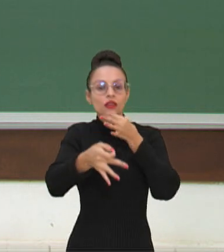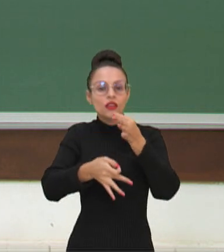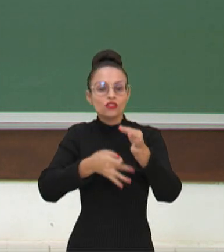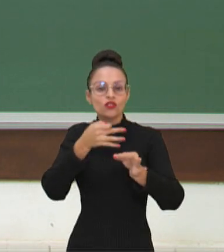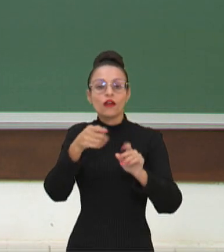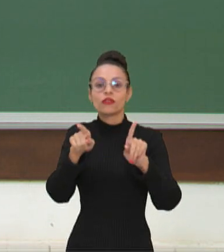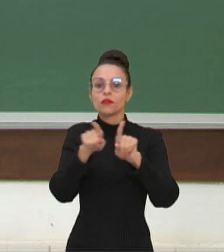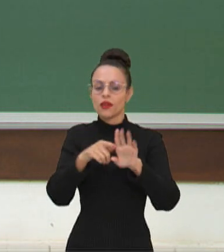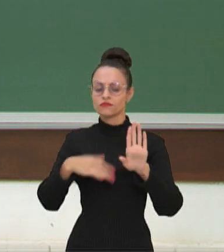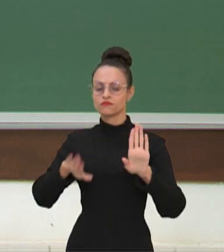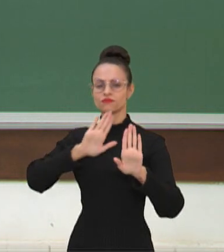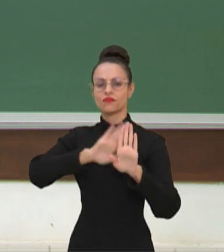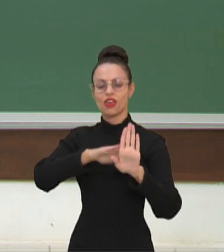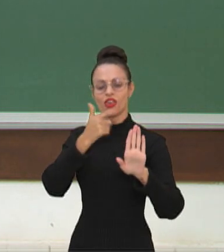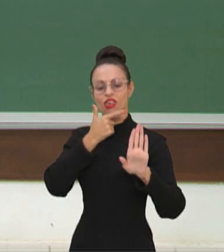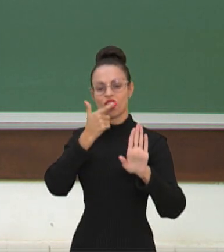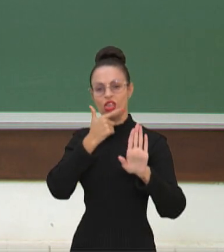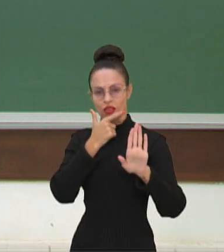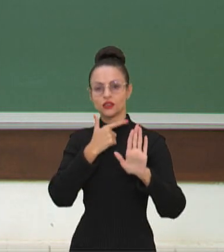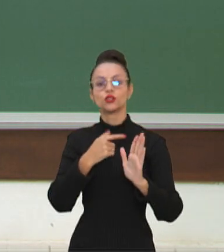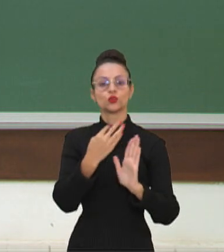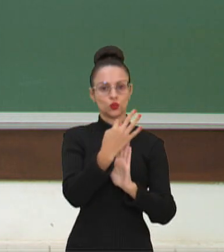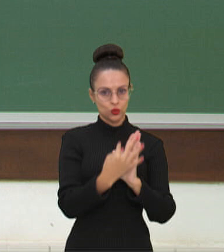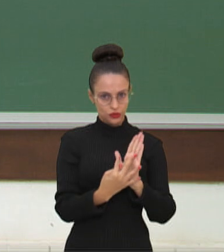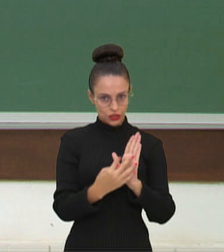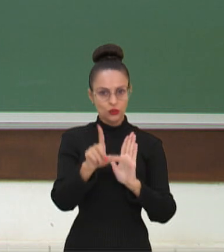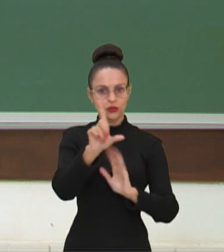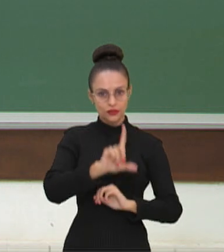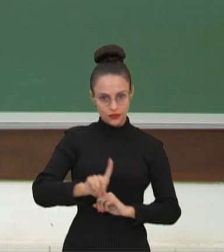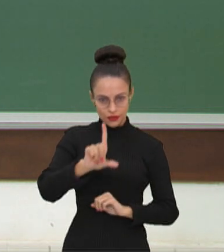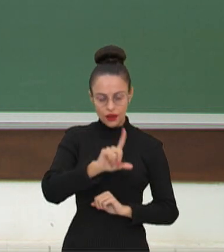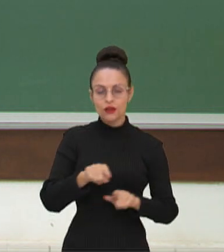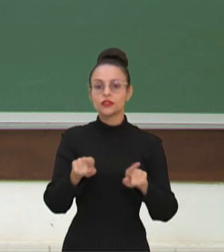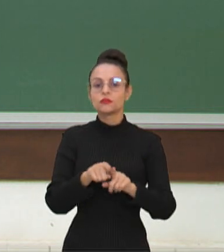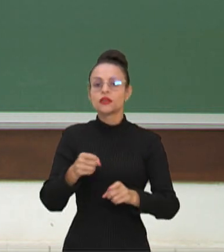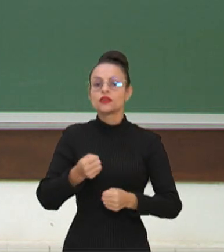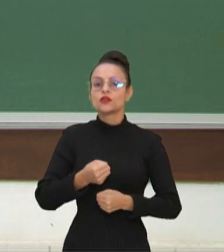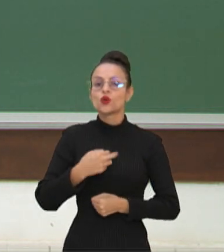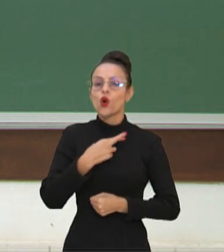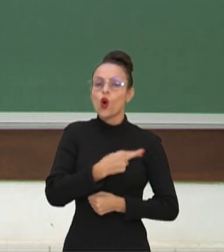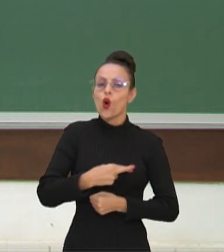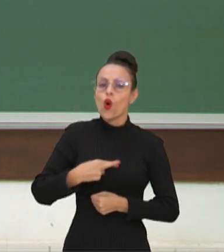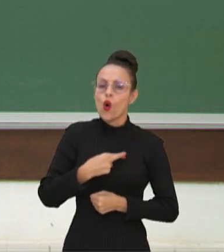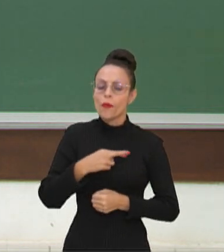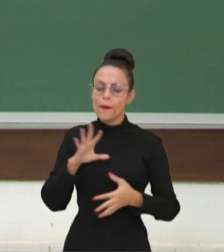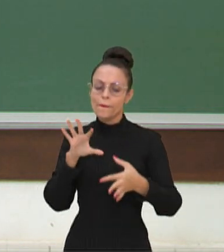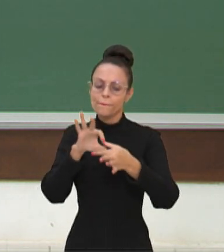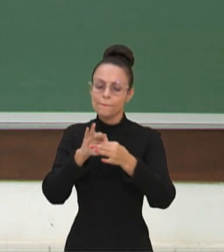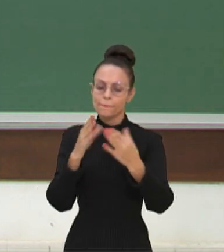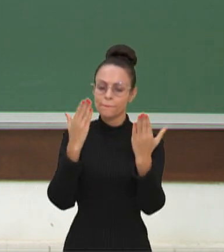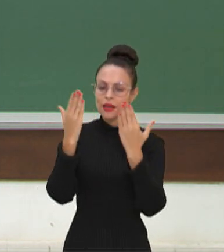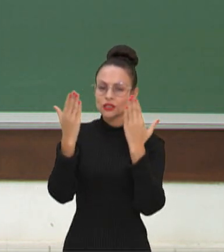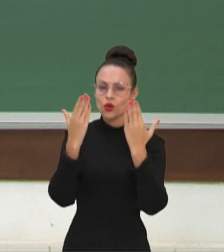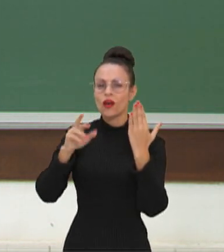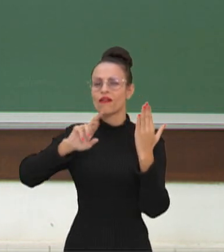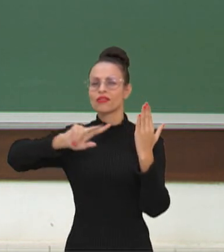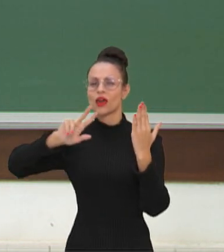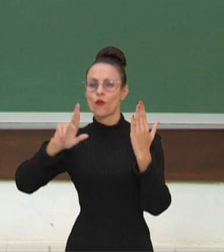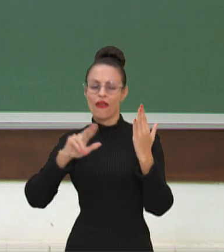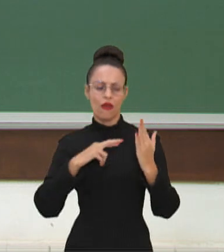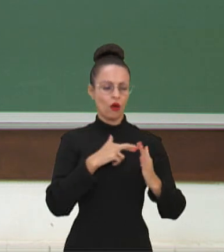vocês pensaram nisso como uma possível resposta? Ou letra D, idealizar a mulher e o amor,